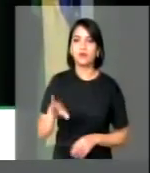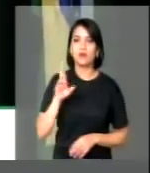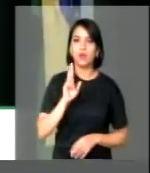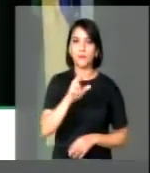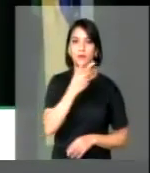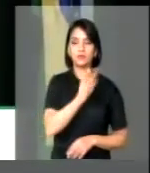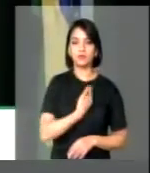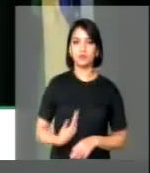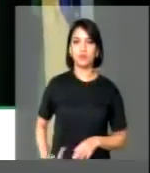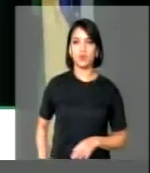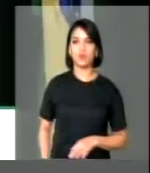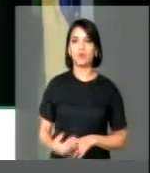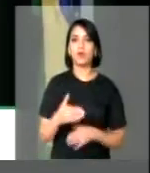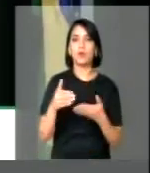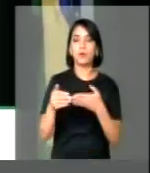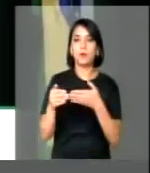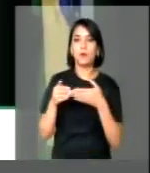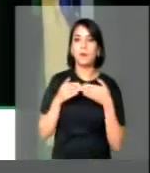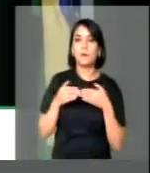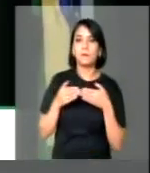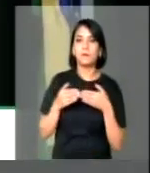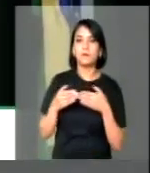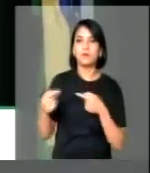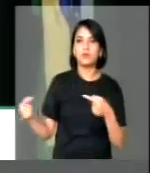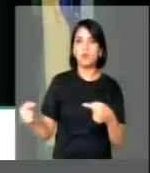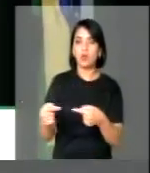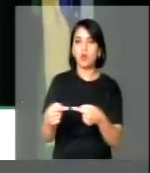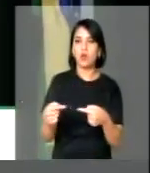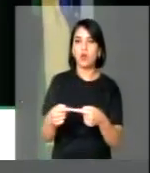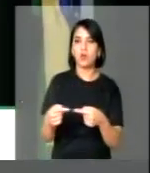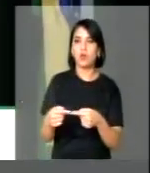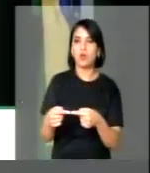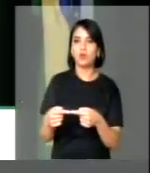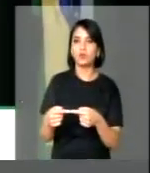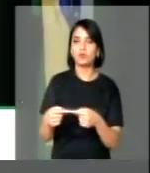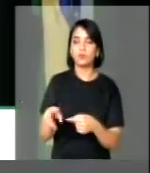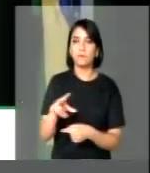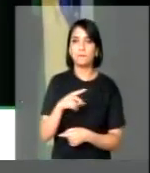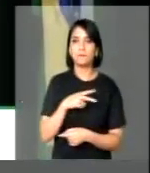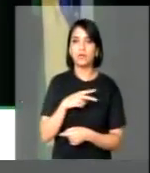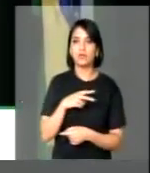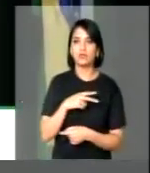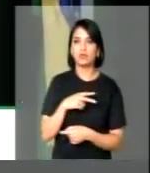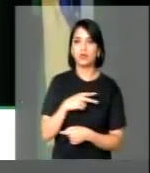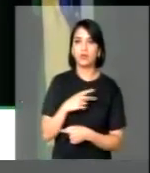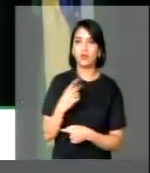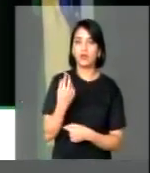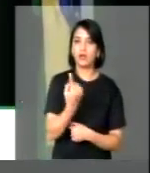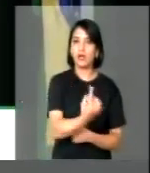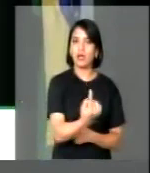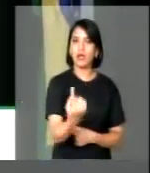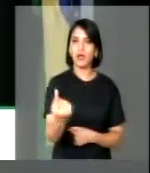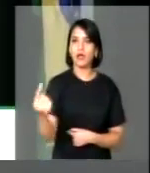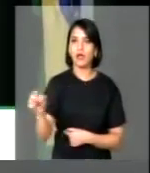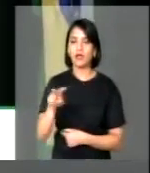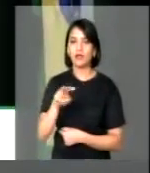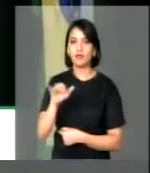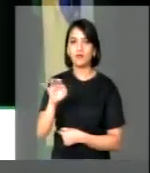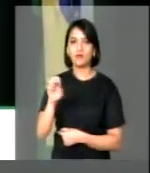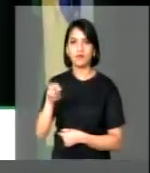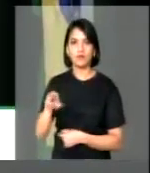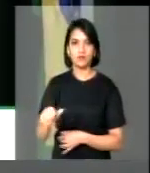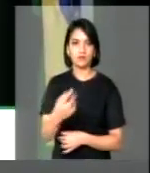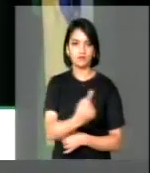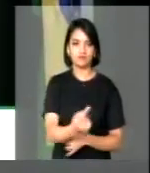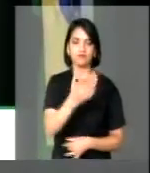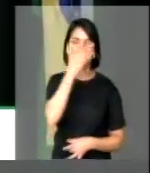do governo solicitou o acordo individual entre cada vítima. A audiência de